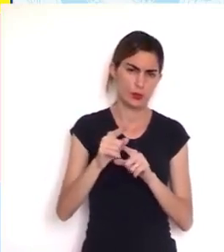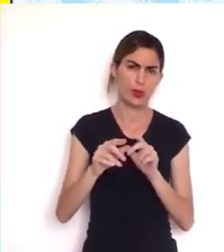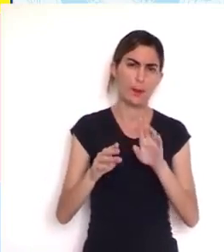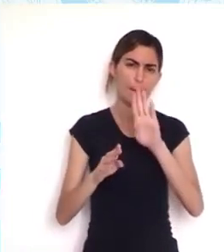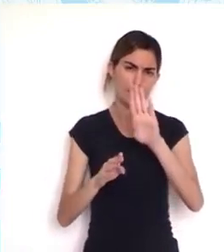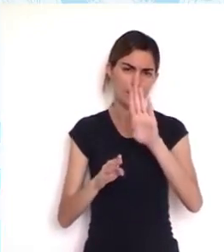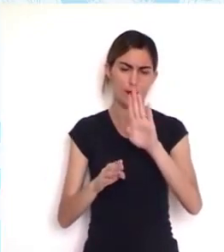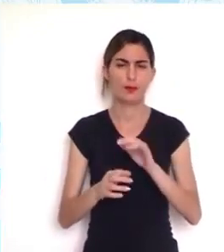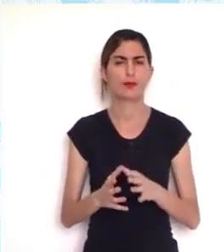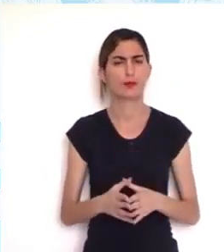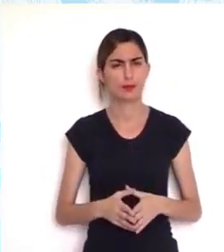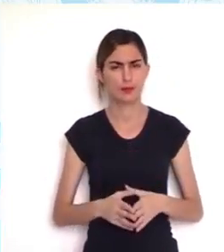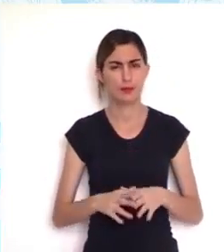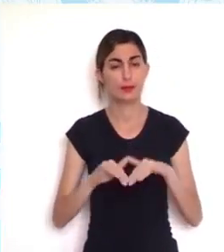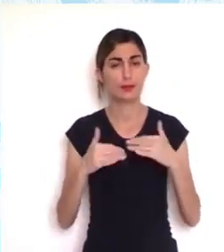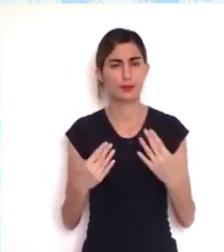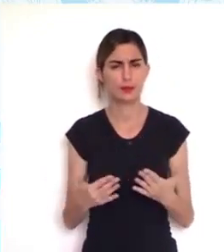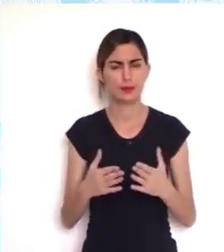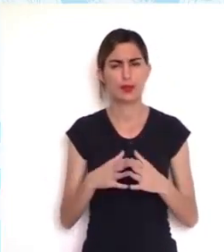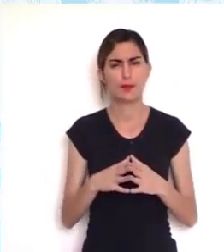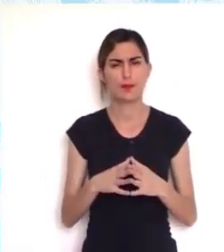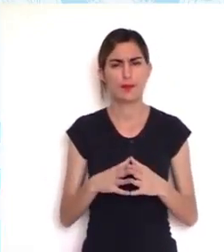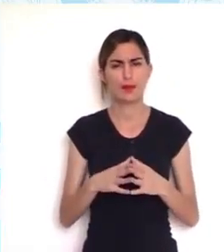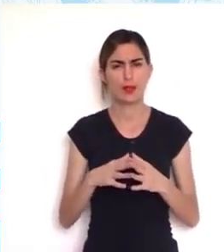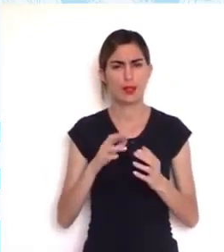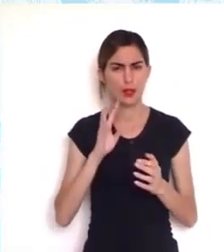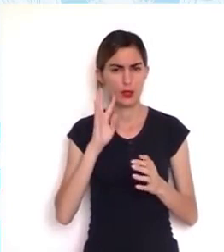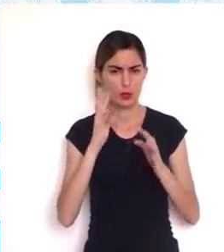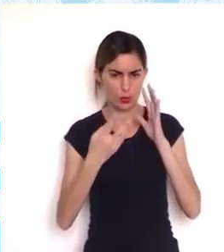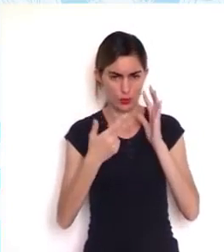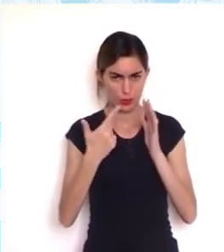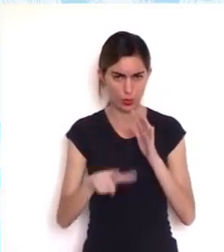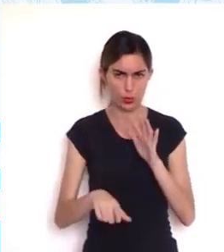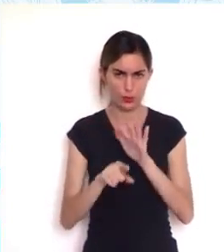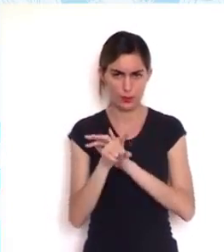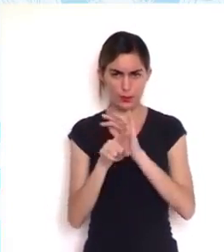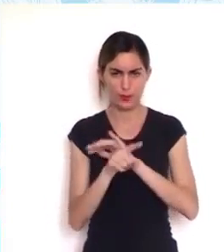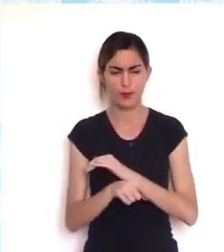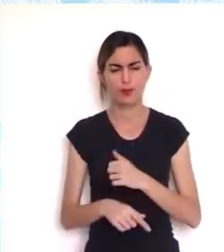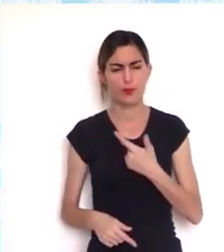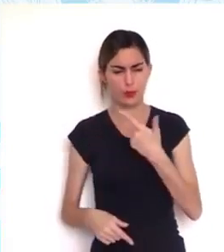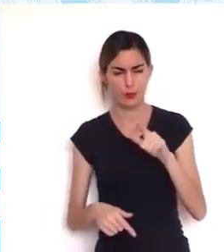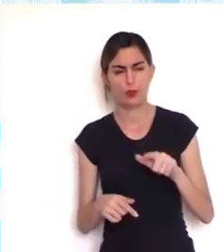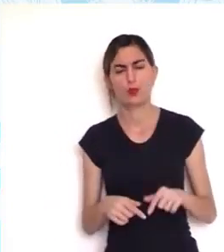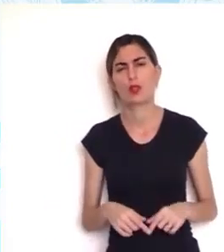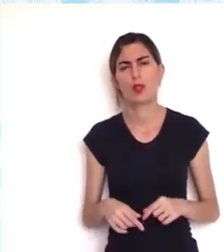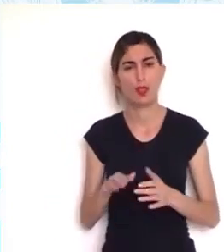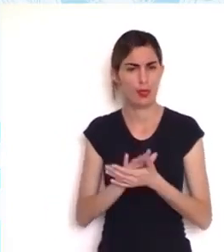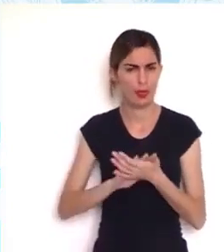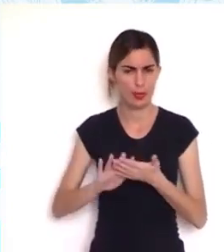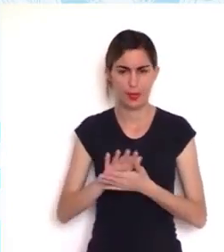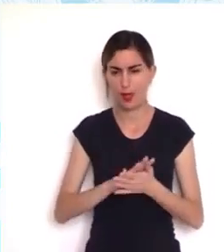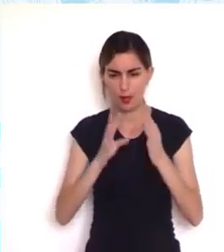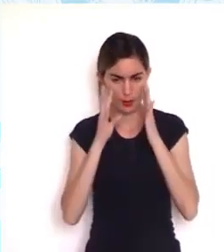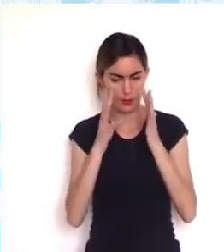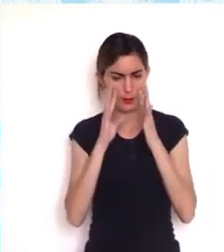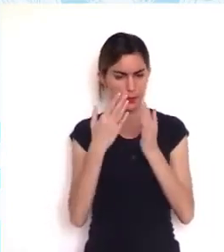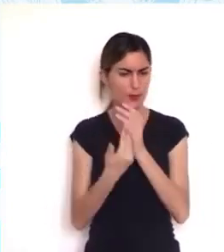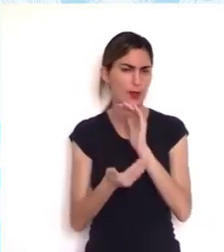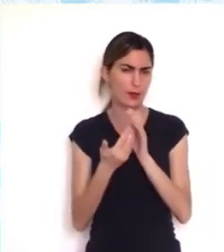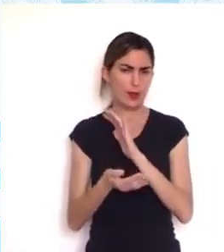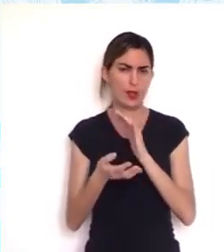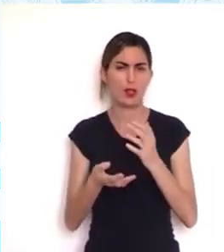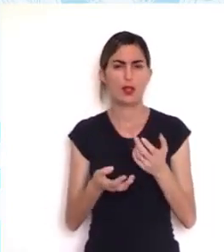letra B. Então, pessoal, bora resolver outra questão? Nada de ficar